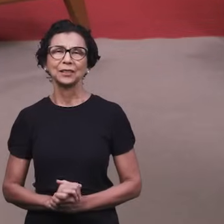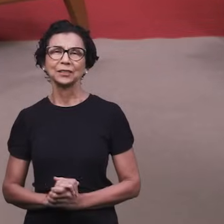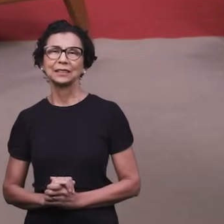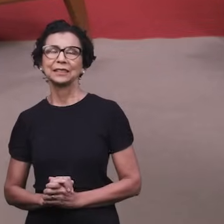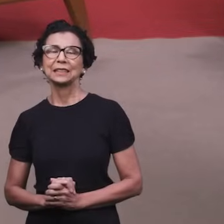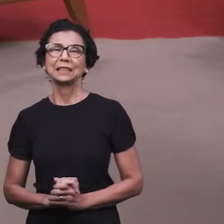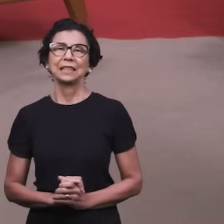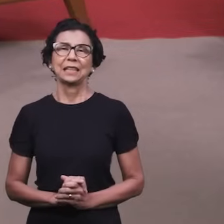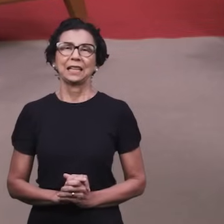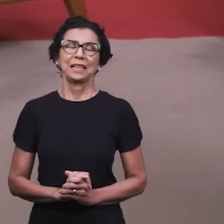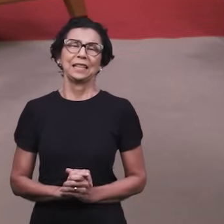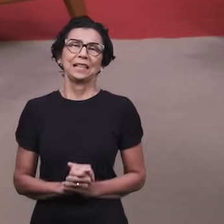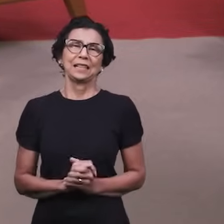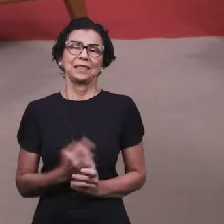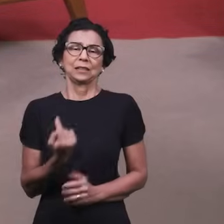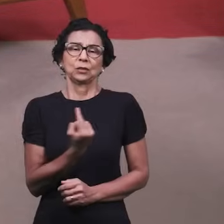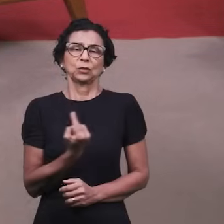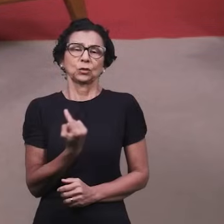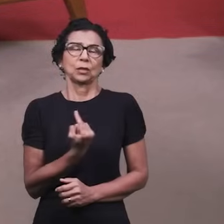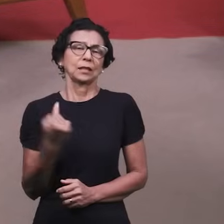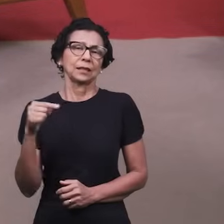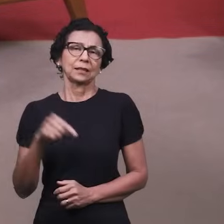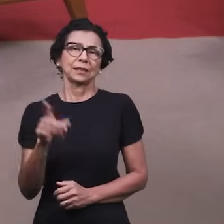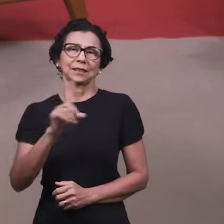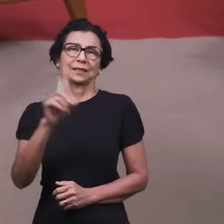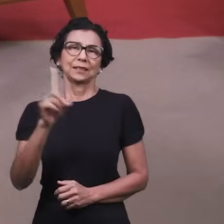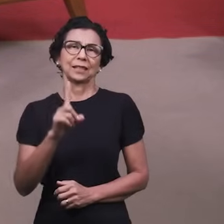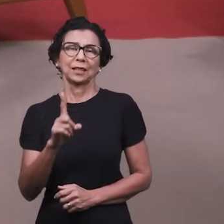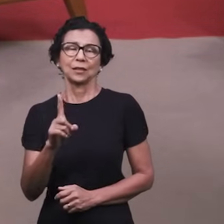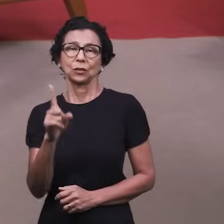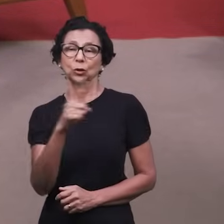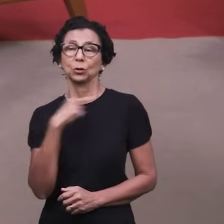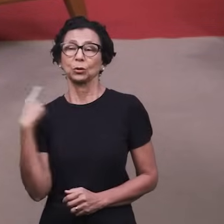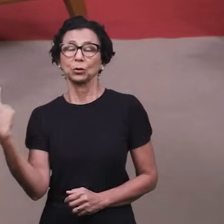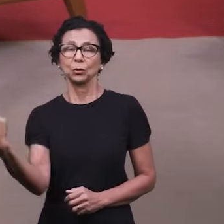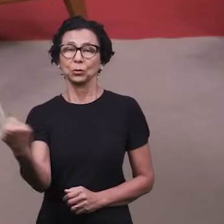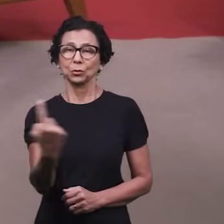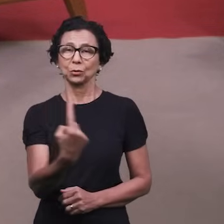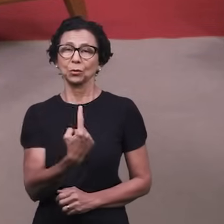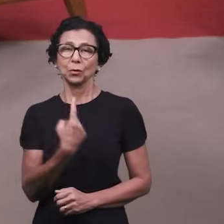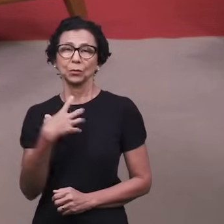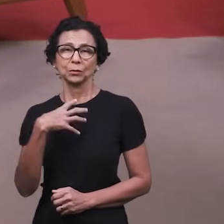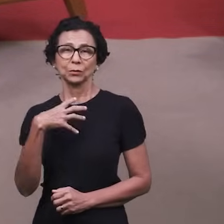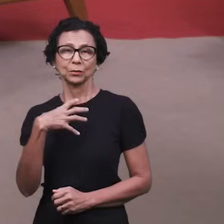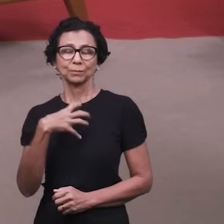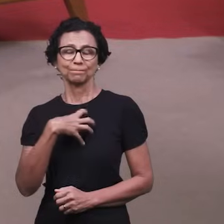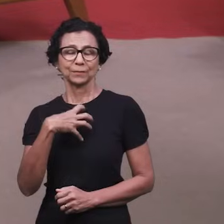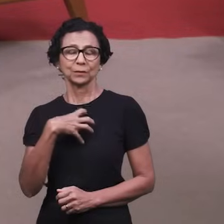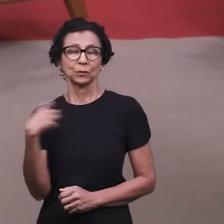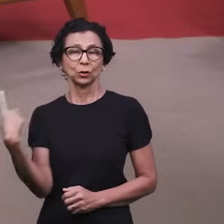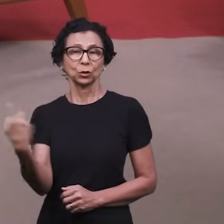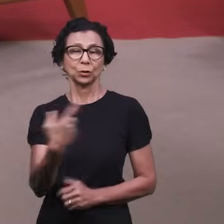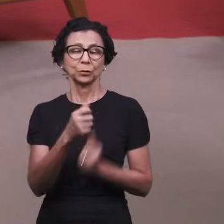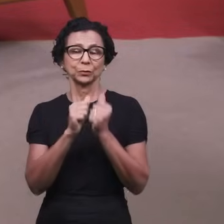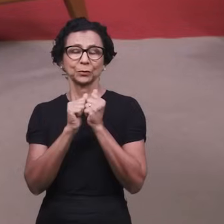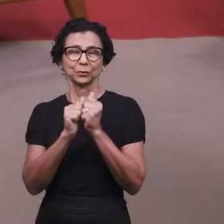sobre isso que os pastores trouxeram aqui, abordaram aqui. A pergunta era exatamente fazer uma aplicação profética